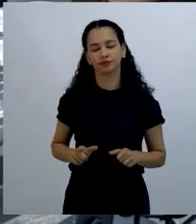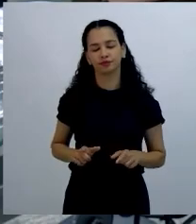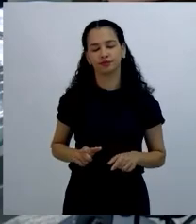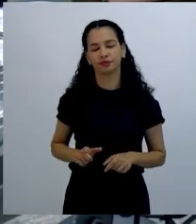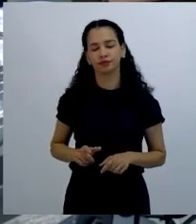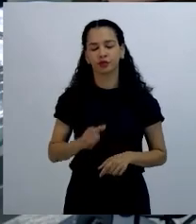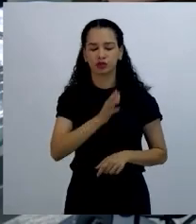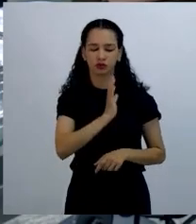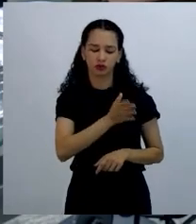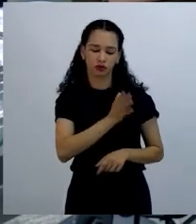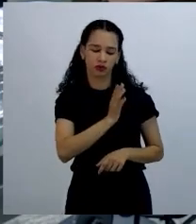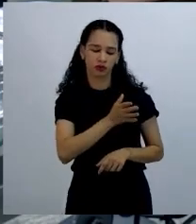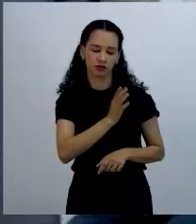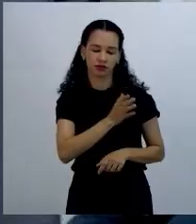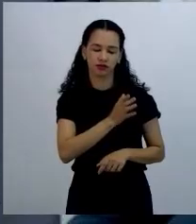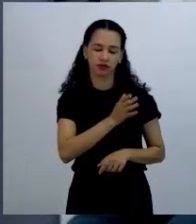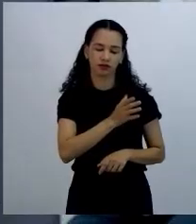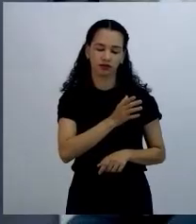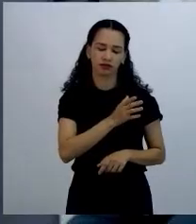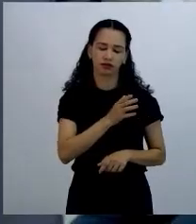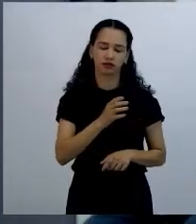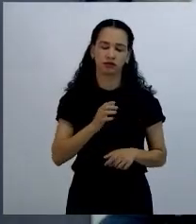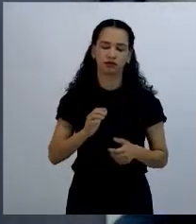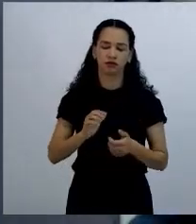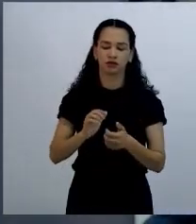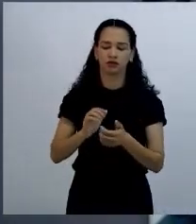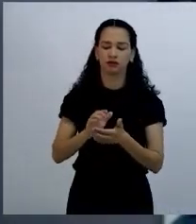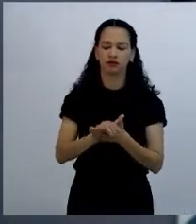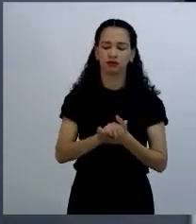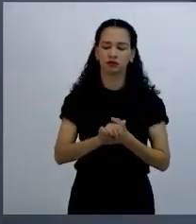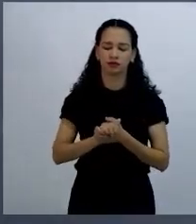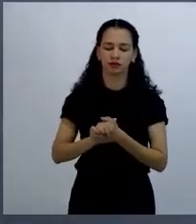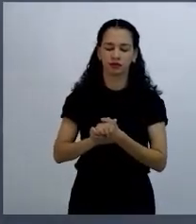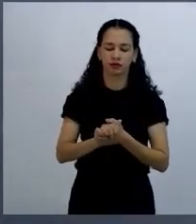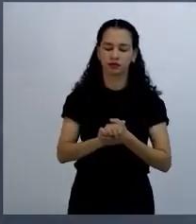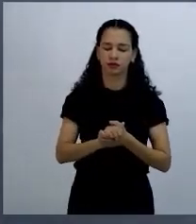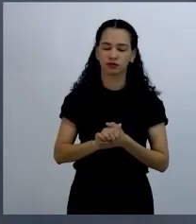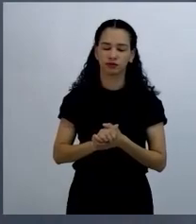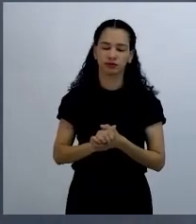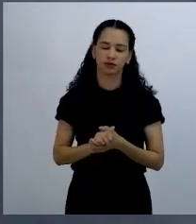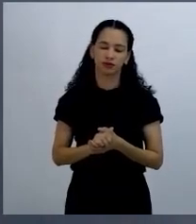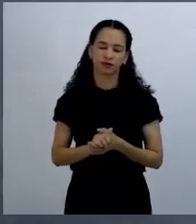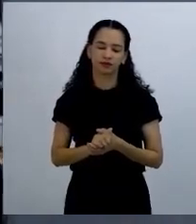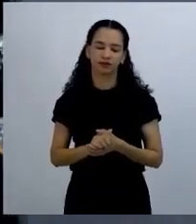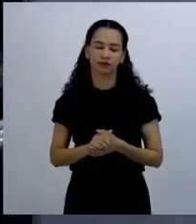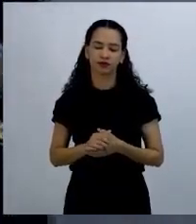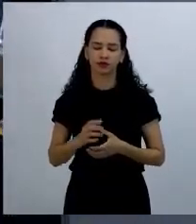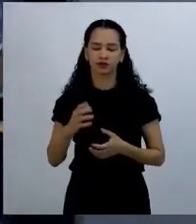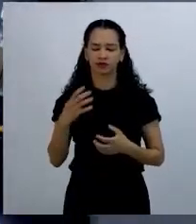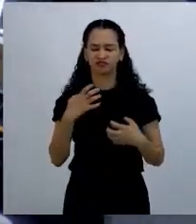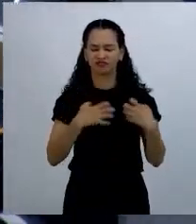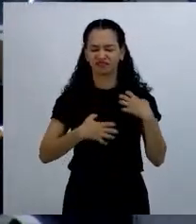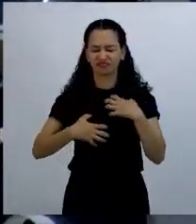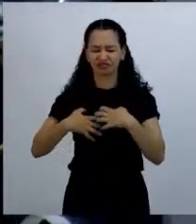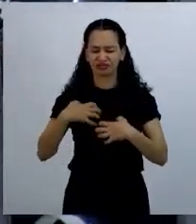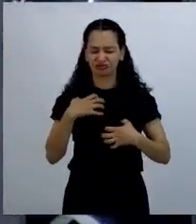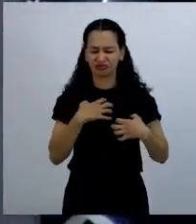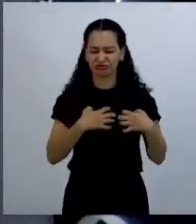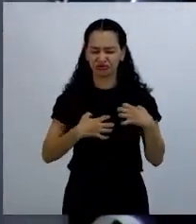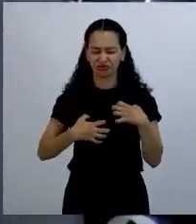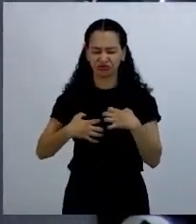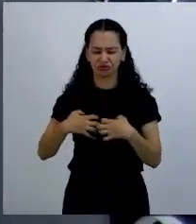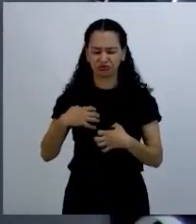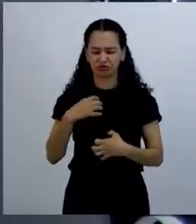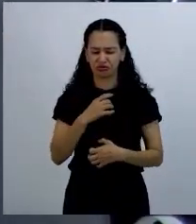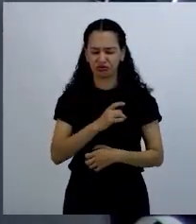sim em algum momento você sentiu novamente medo se por um momento você vacilou e escorregou